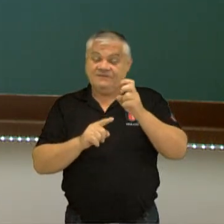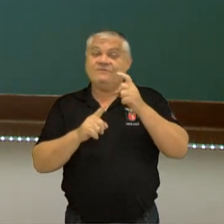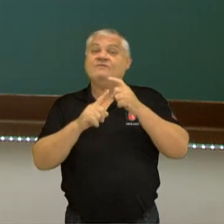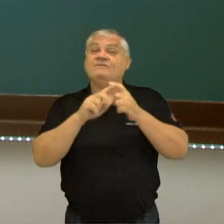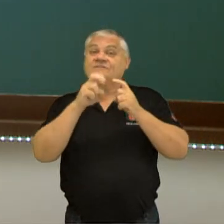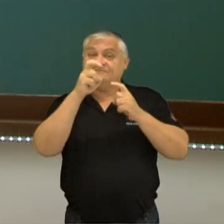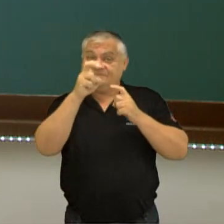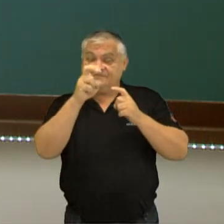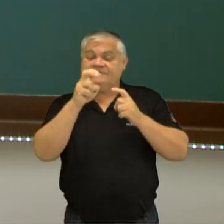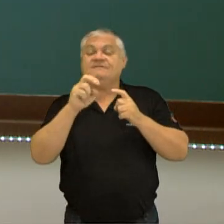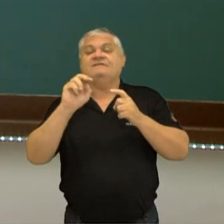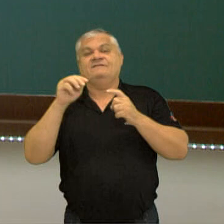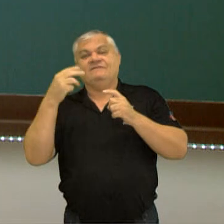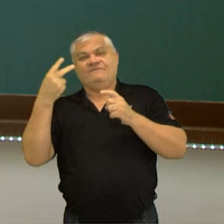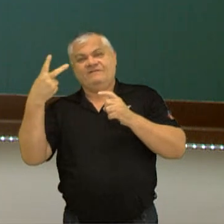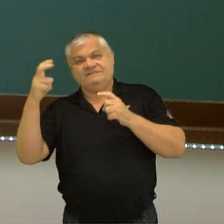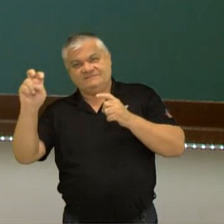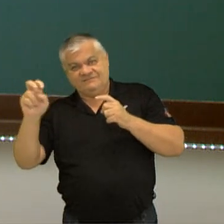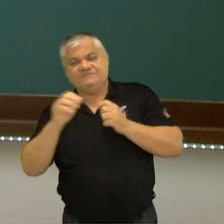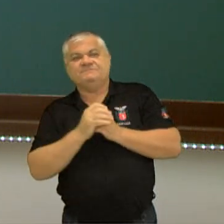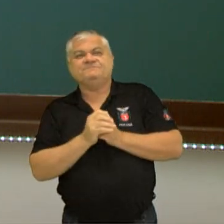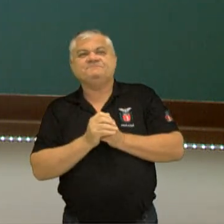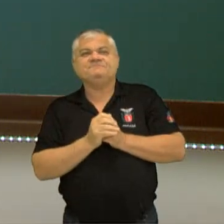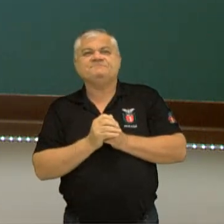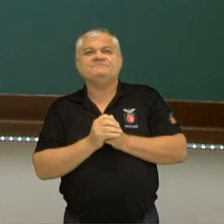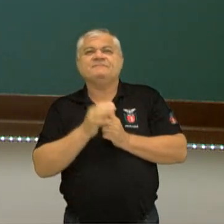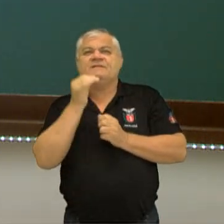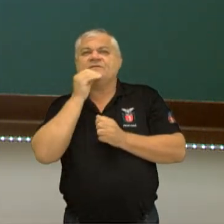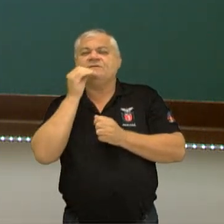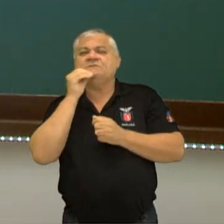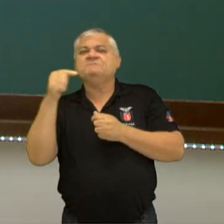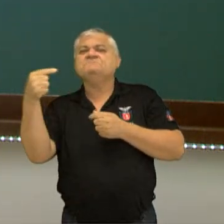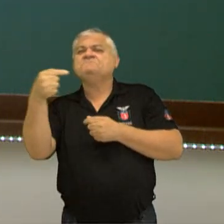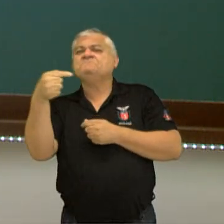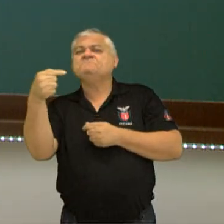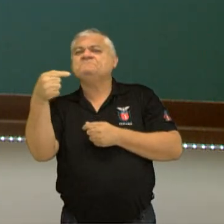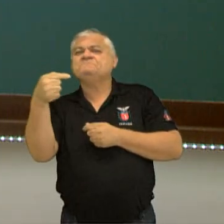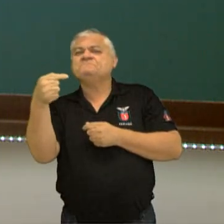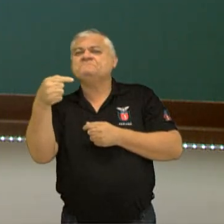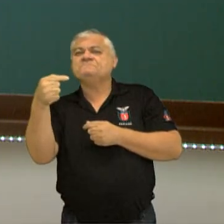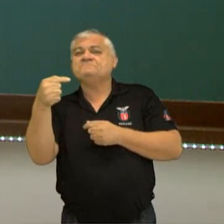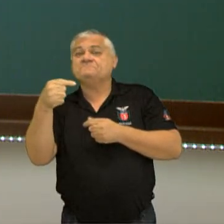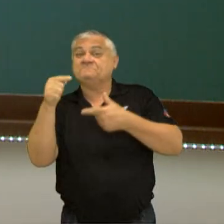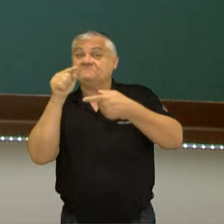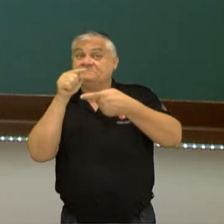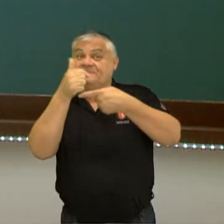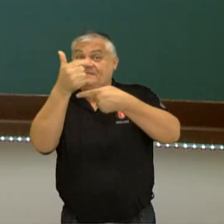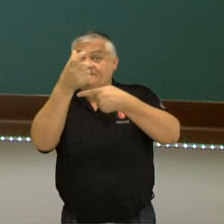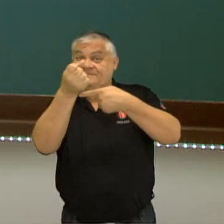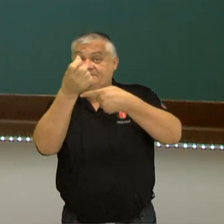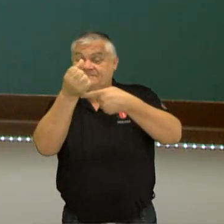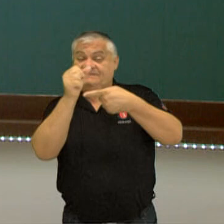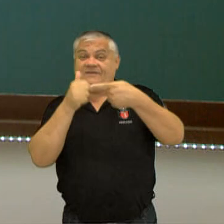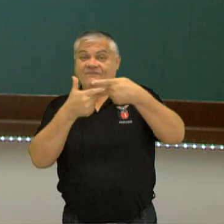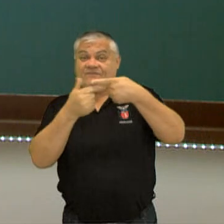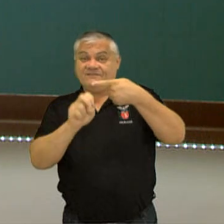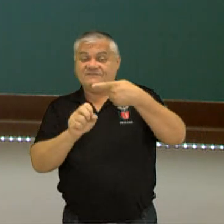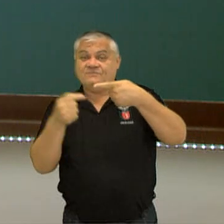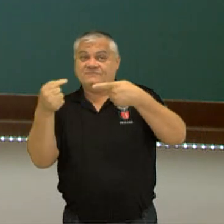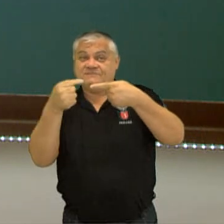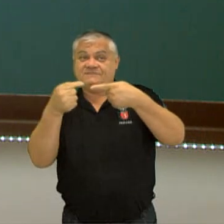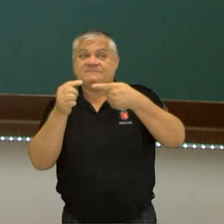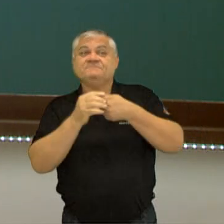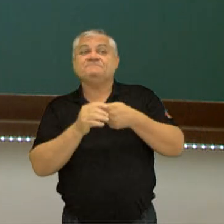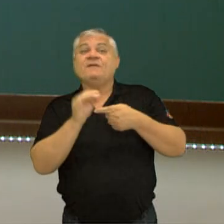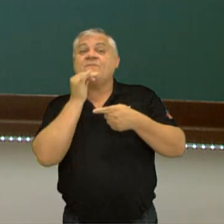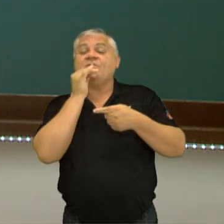ao quadrado, 25. Ali eu tenho uma subtração de duas frações, porque o 1 é uma fração de 1/1. Quando